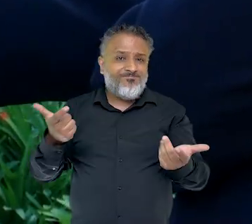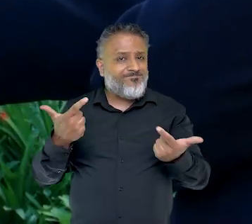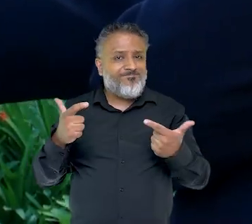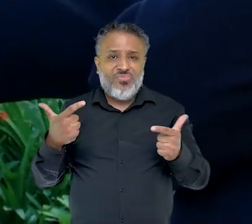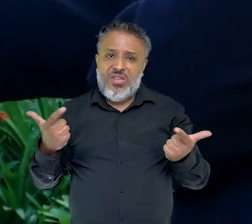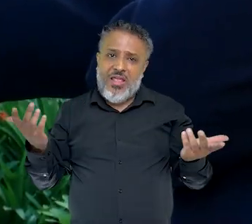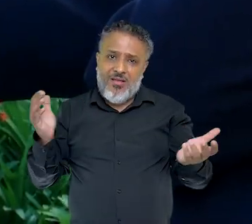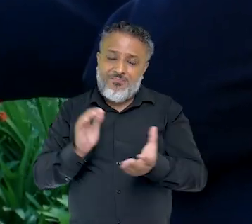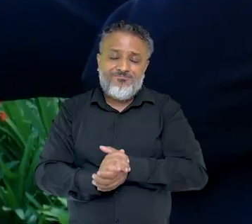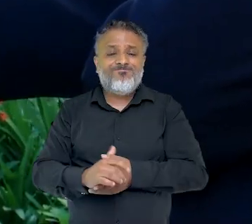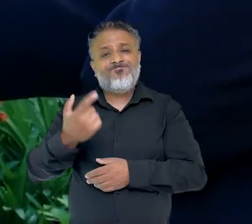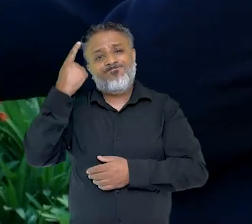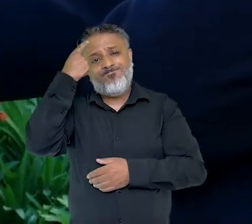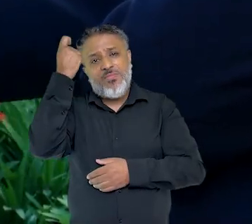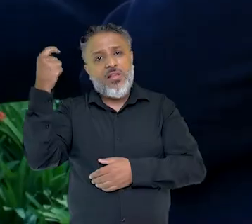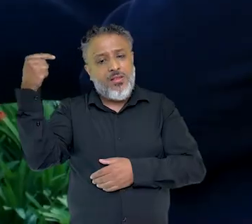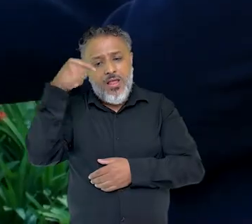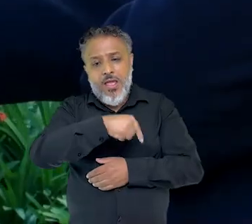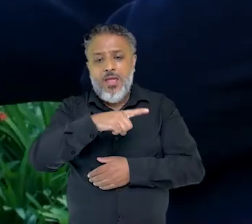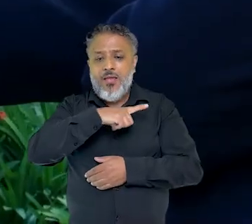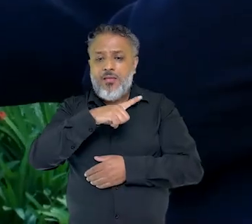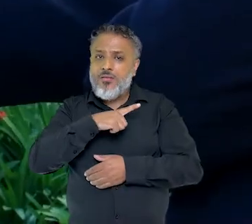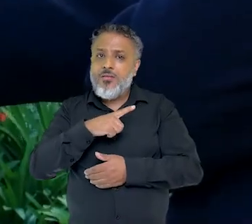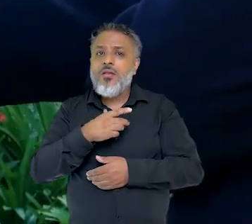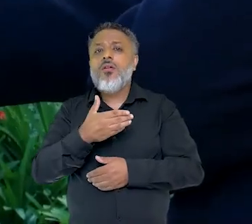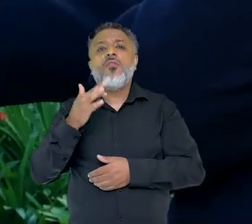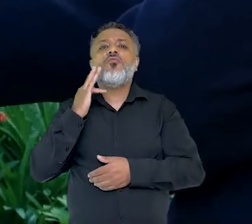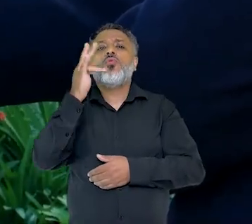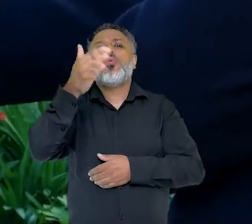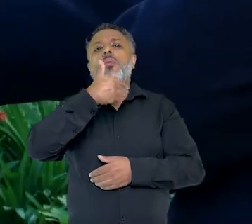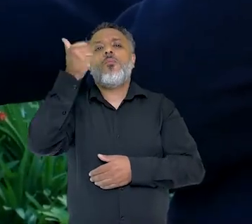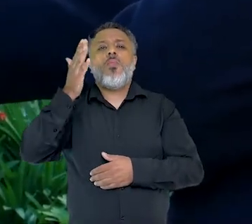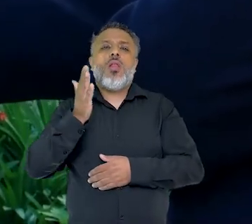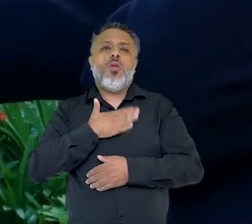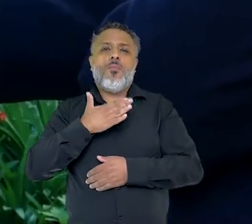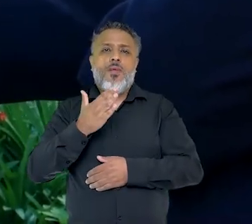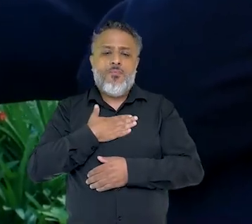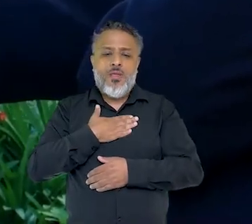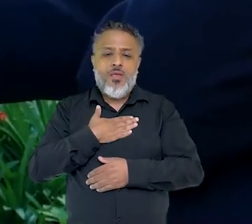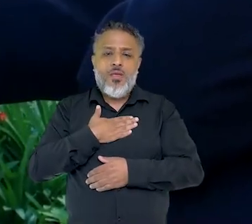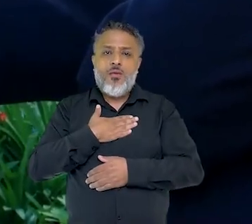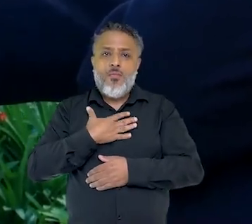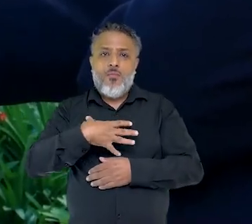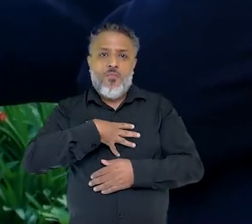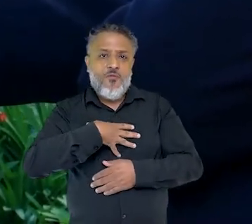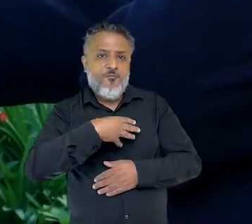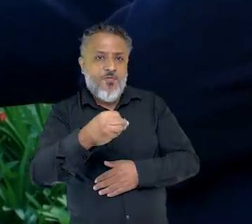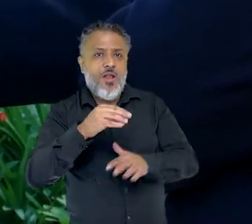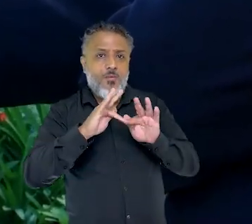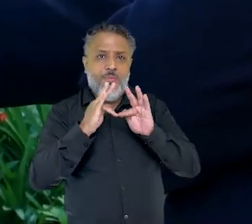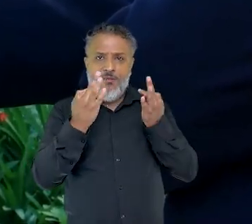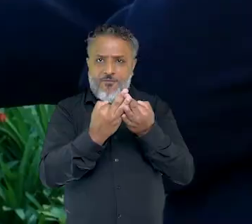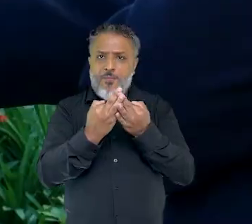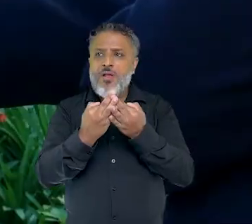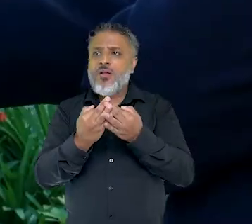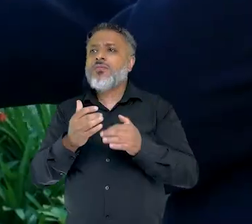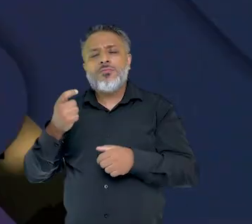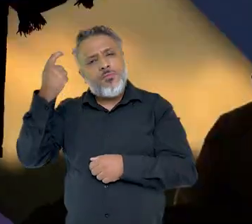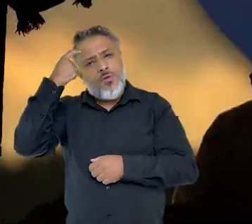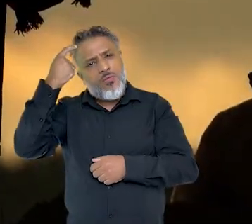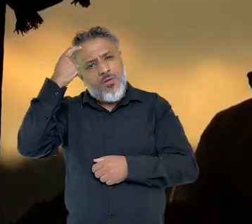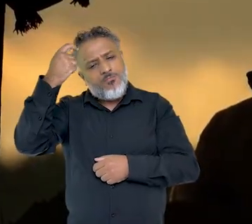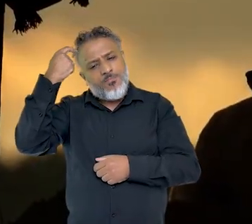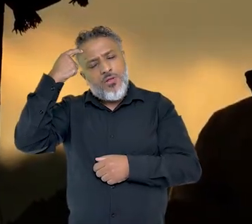Então, a ideia de ter um futuro melhor para mim, para meu filho e para minha família foi o que pesou